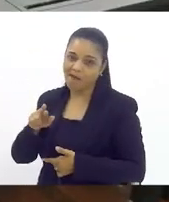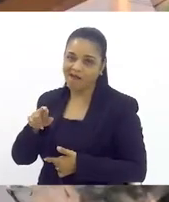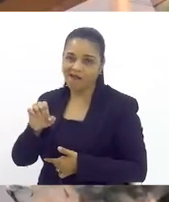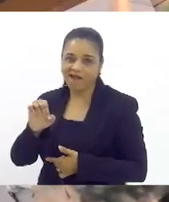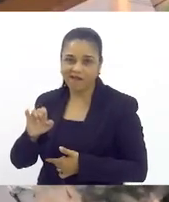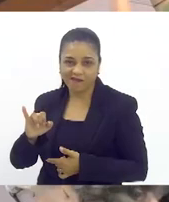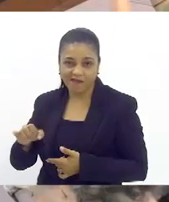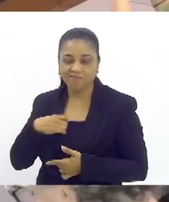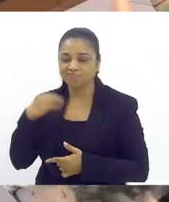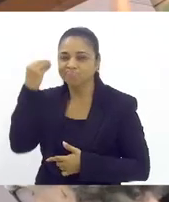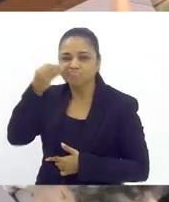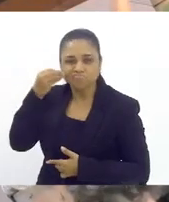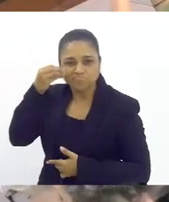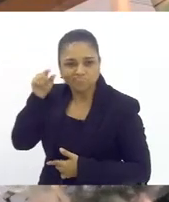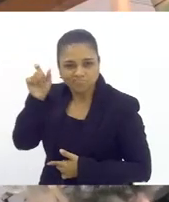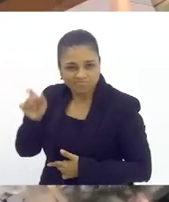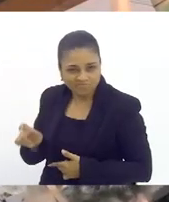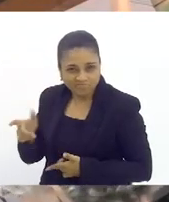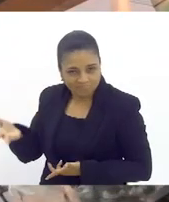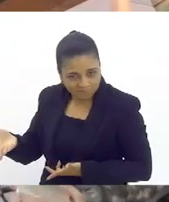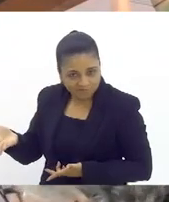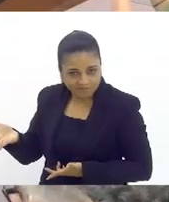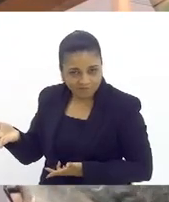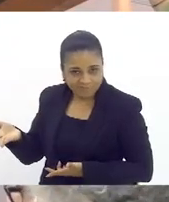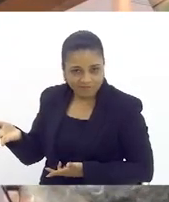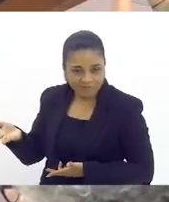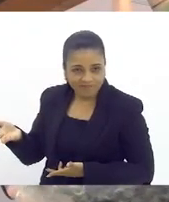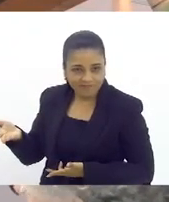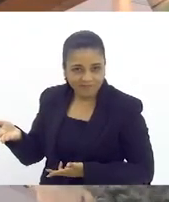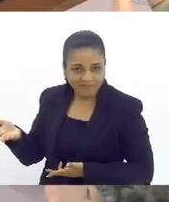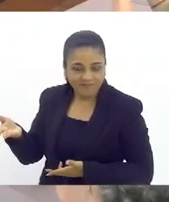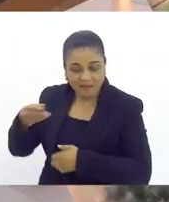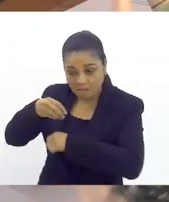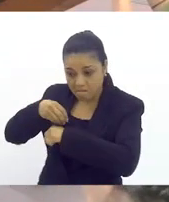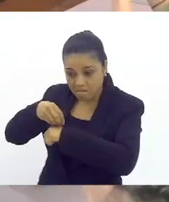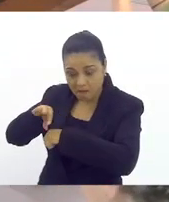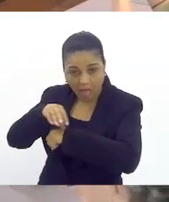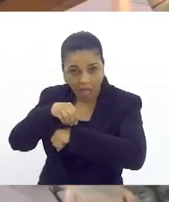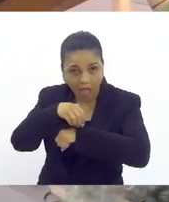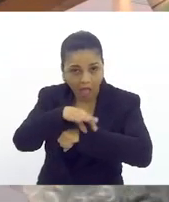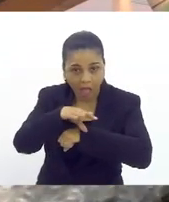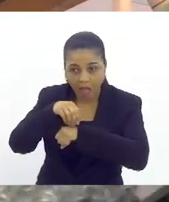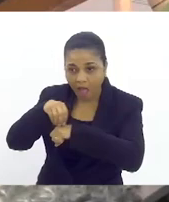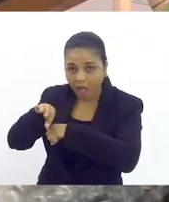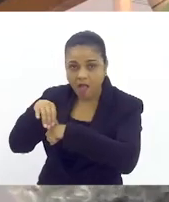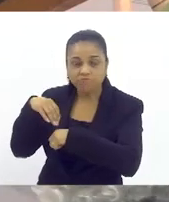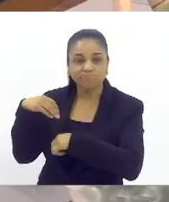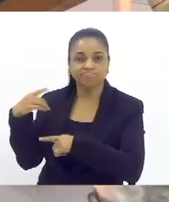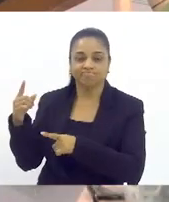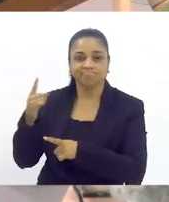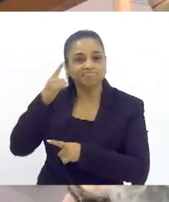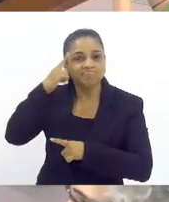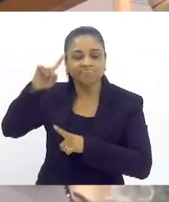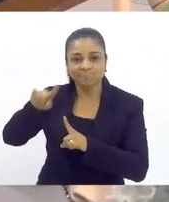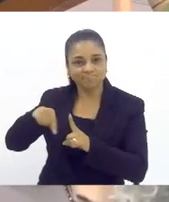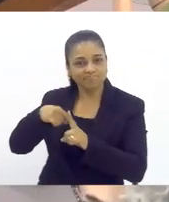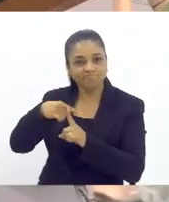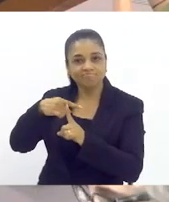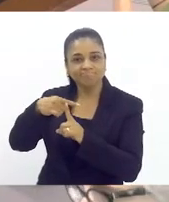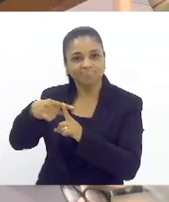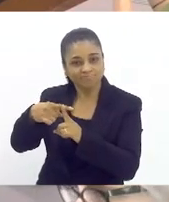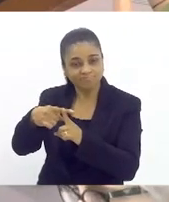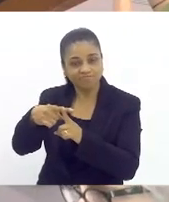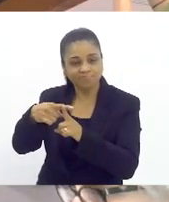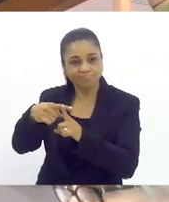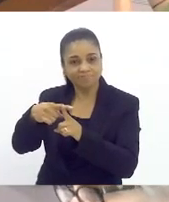com a sabedoria dela ela passa uma ideia muito positiva de que apesar